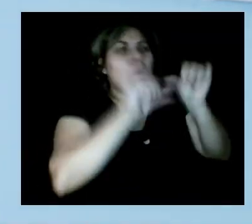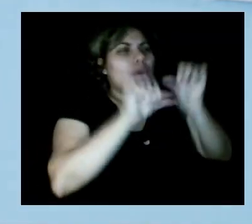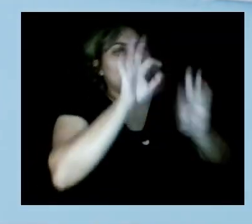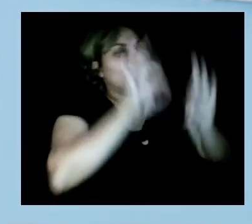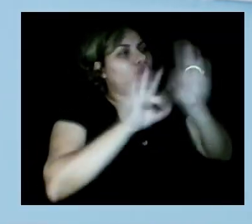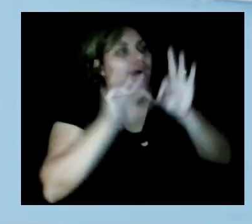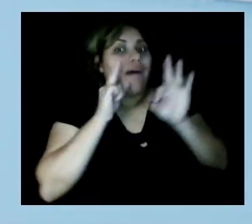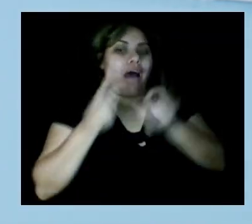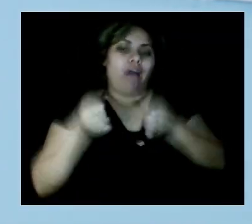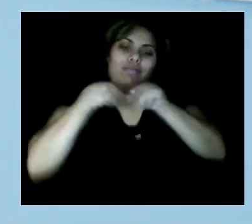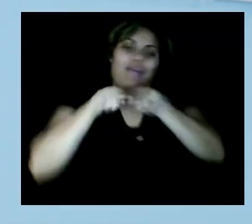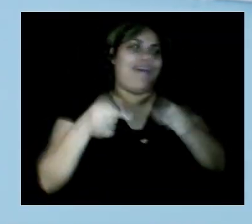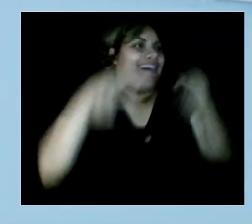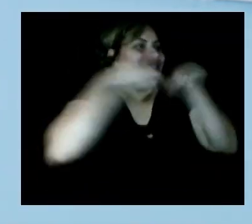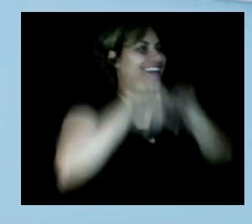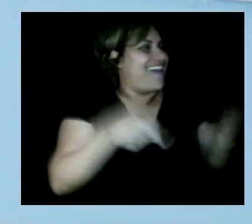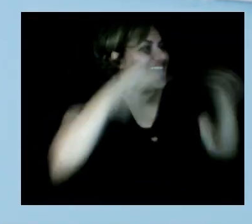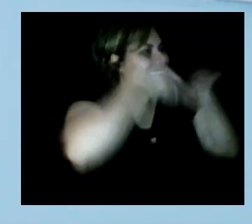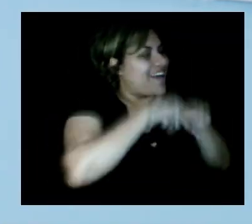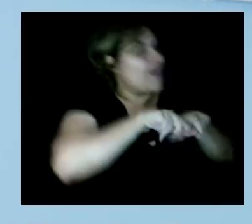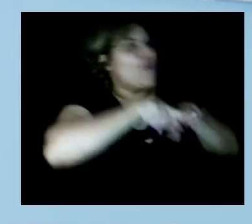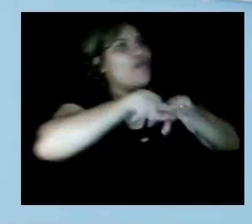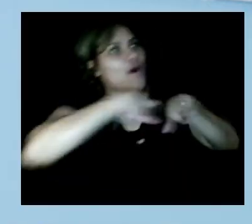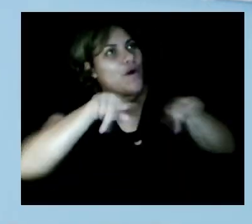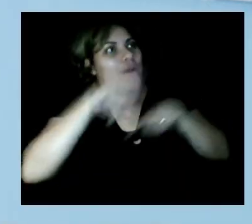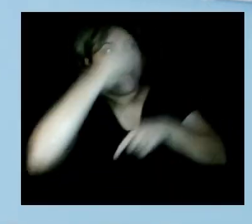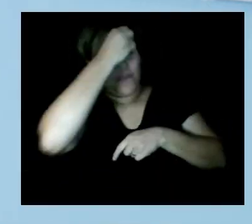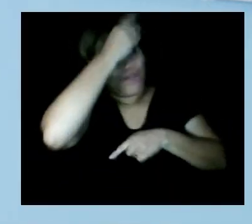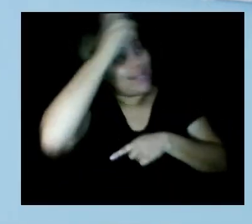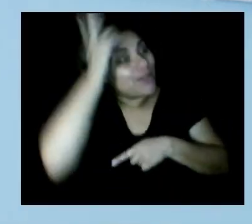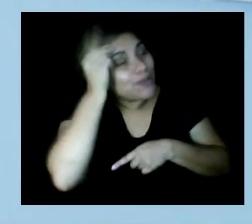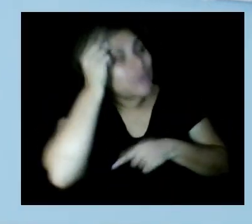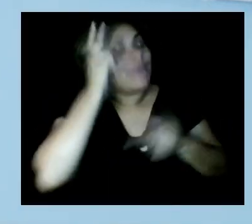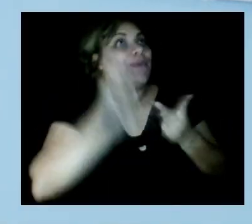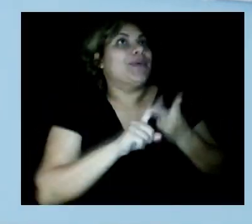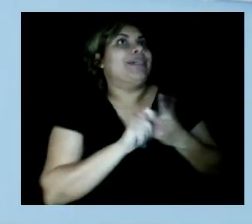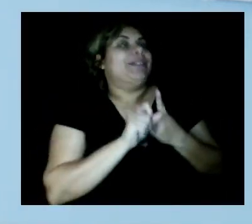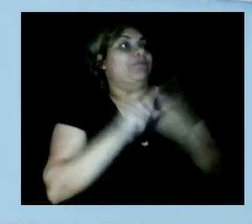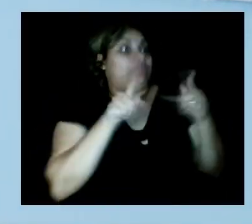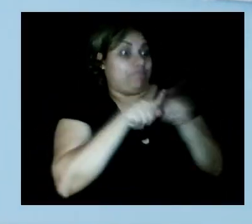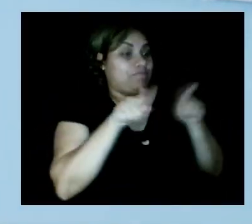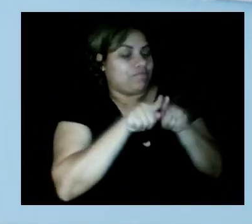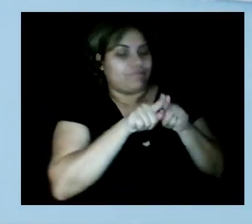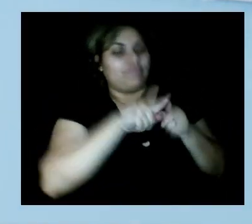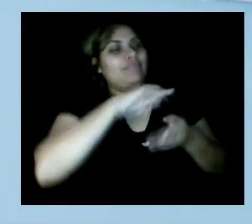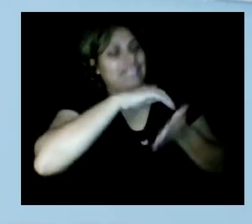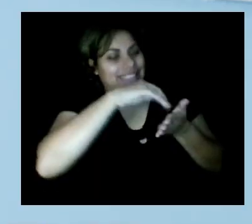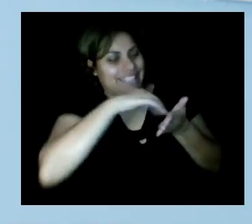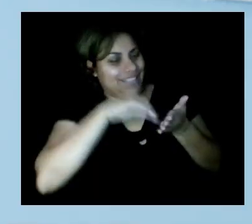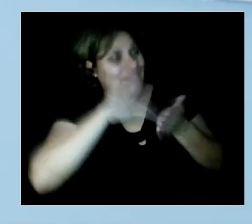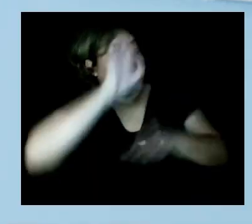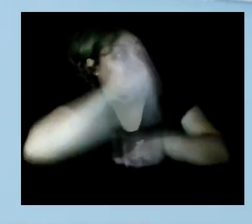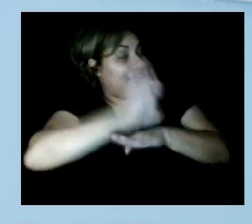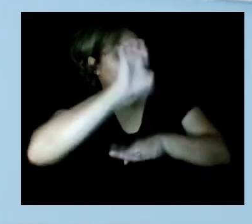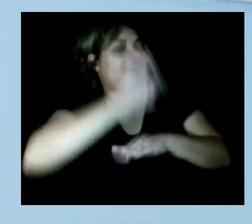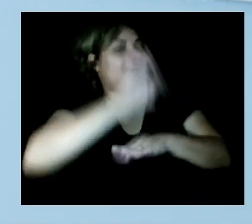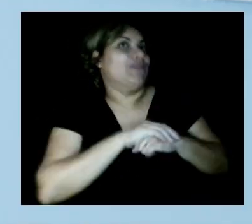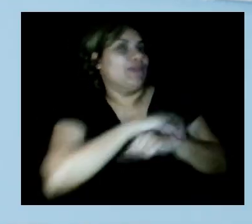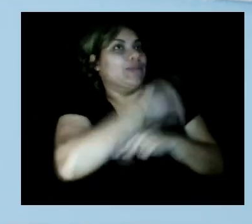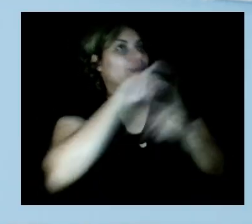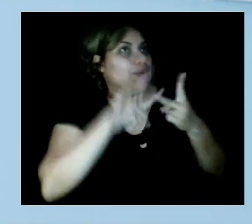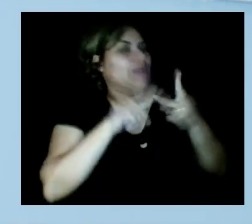né? E conveniando com a prefeitura, com a Secretaria do Estado, fazendo